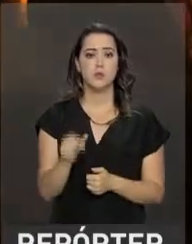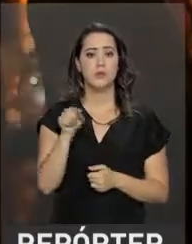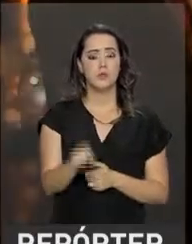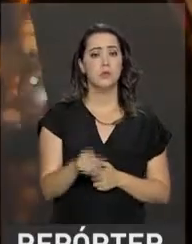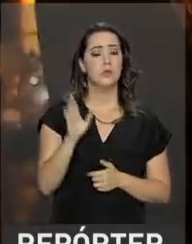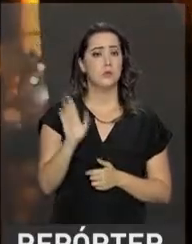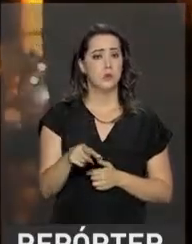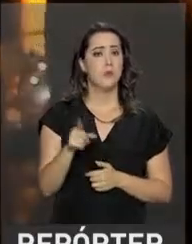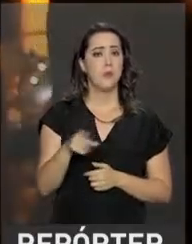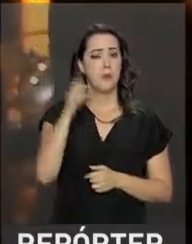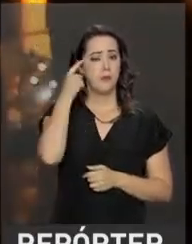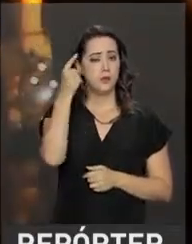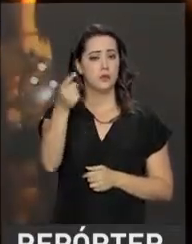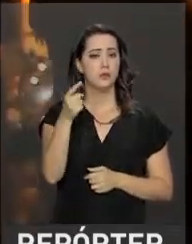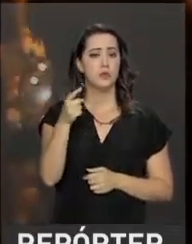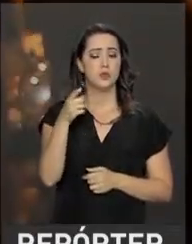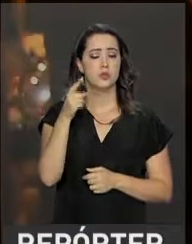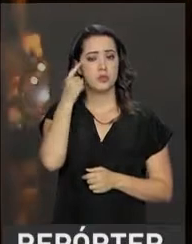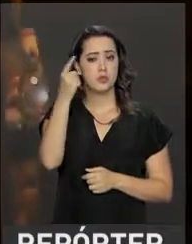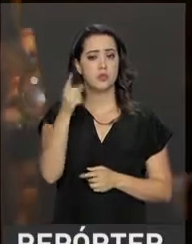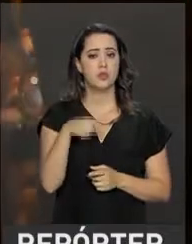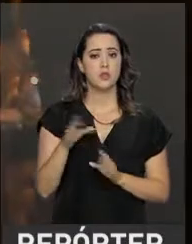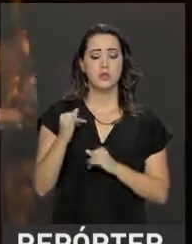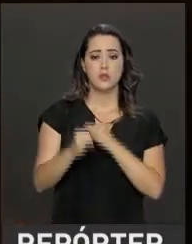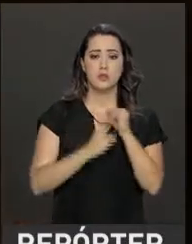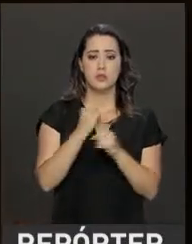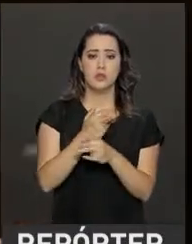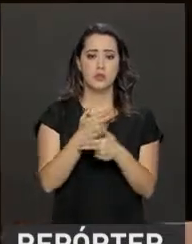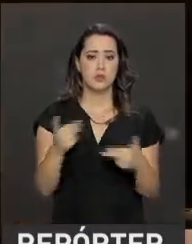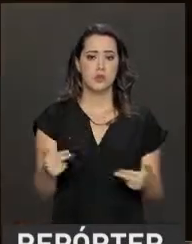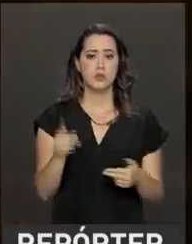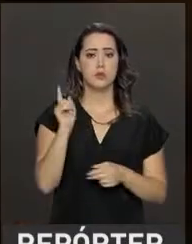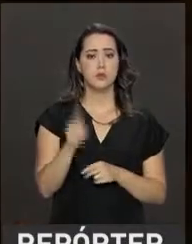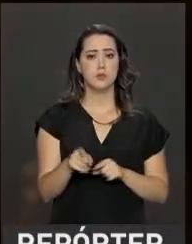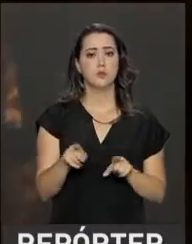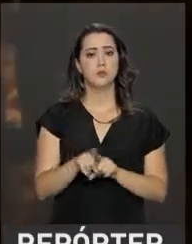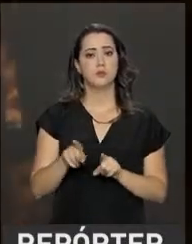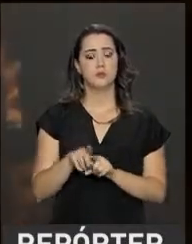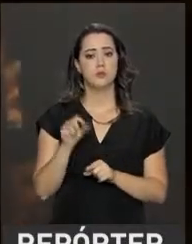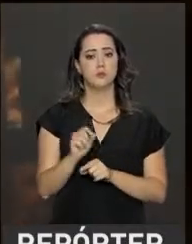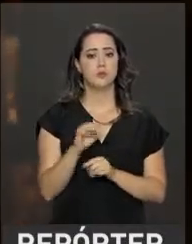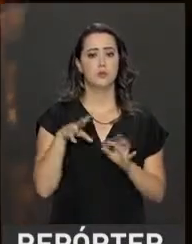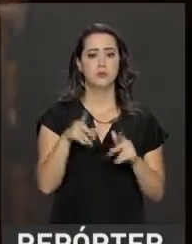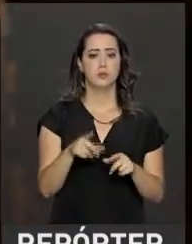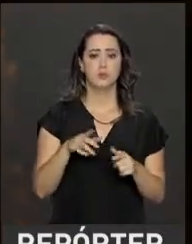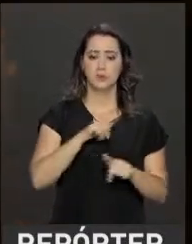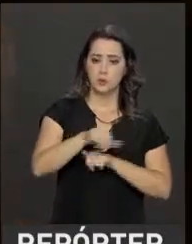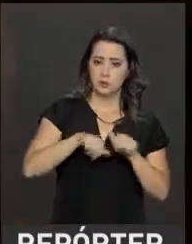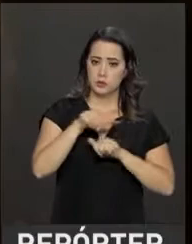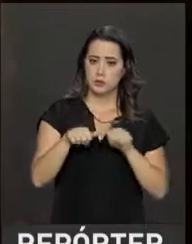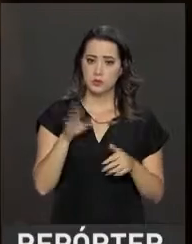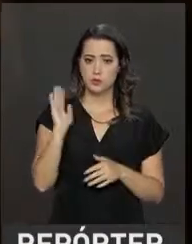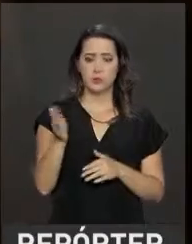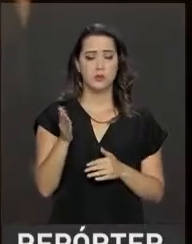de inteligência artificial, internet das coisas, todas essas